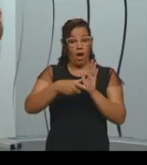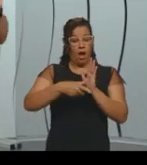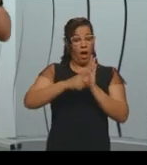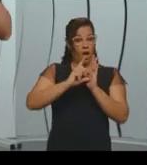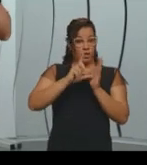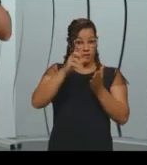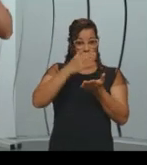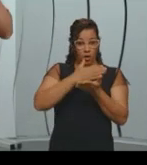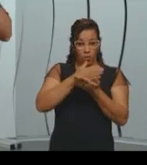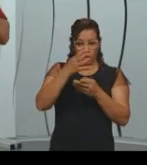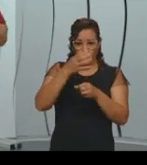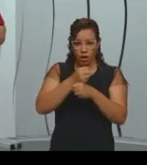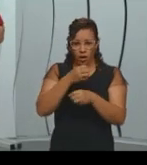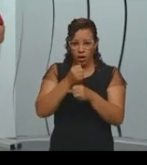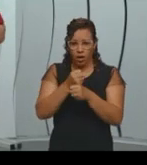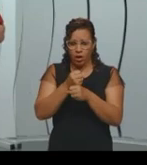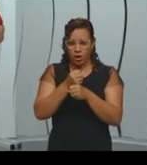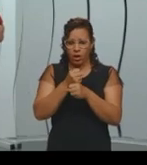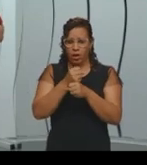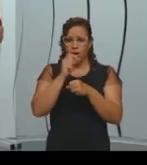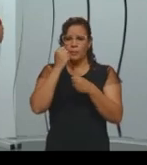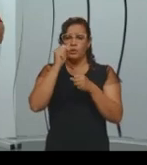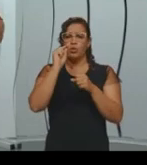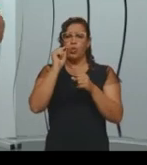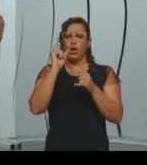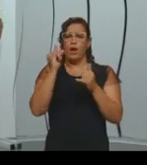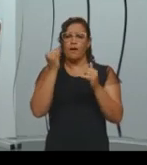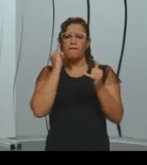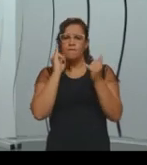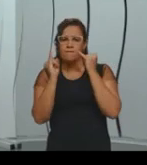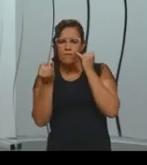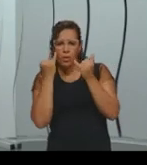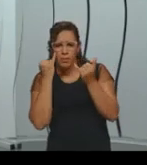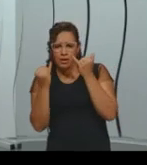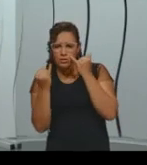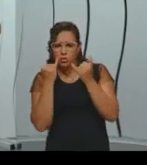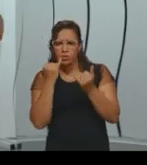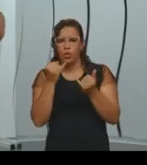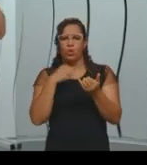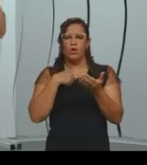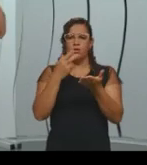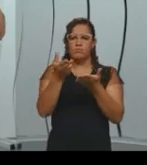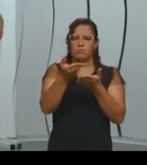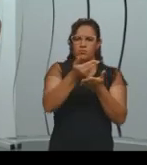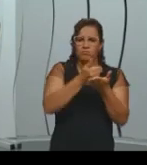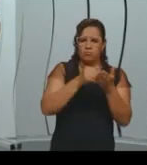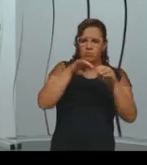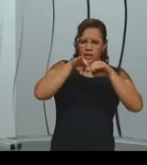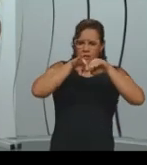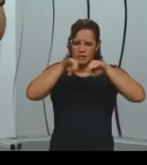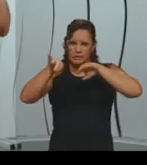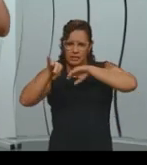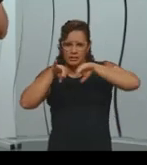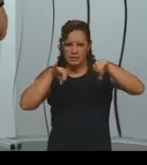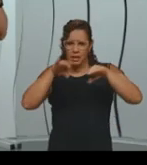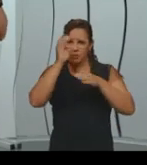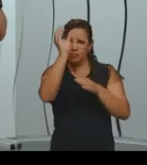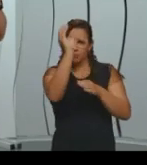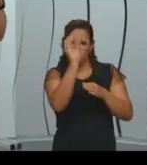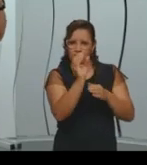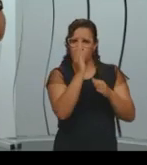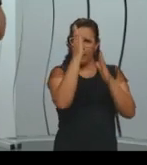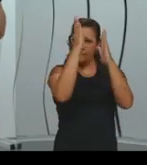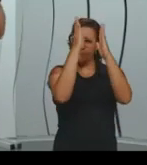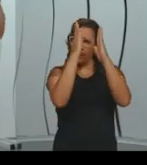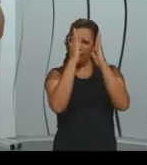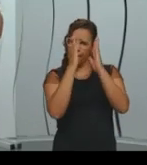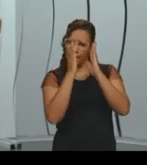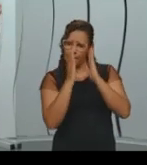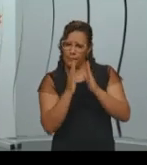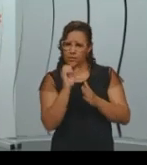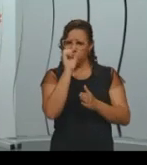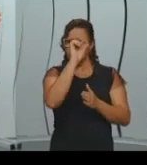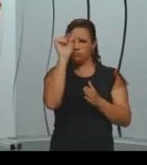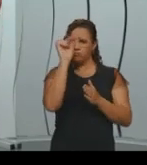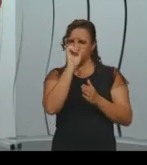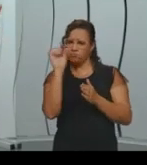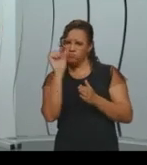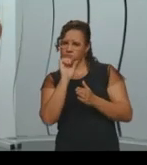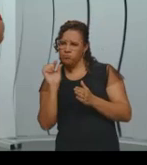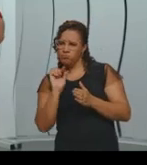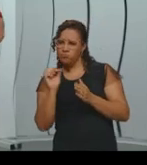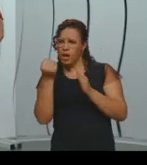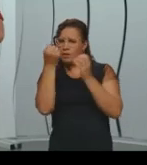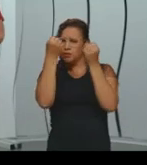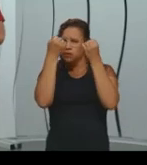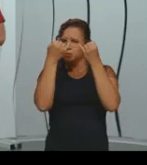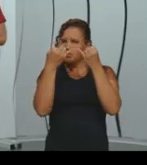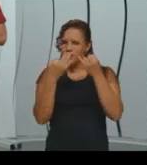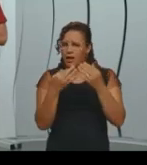começar, separem as informações que foram dadas no texto, coloquem no cantinho para você ver o que você tem disponível e o